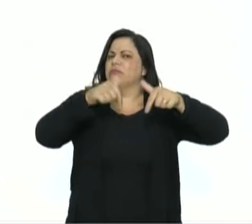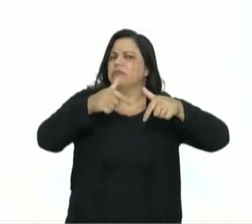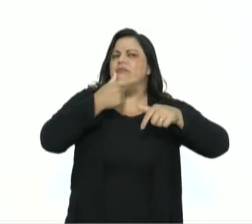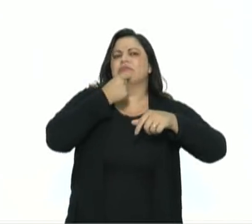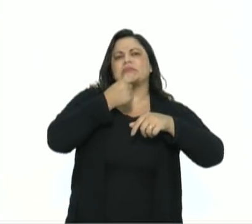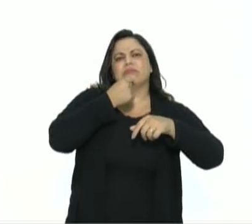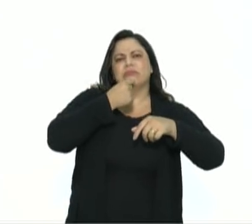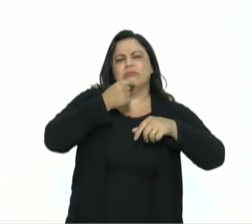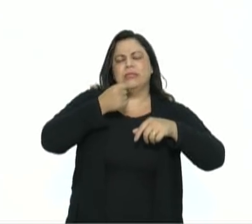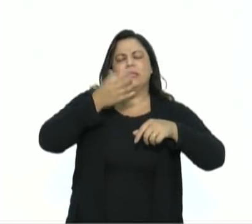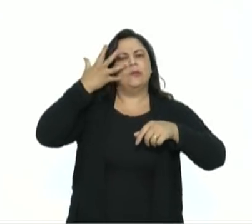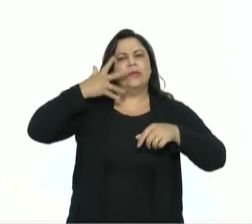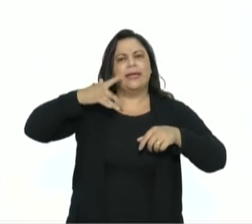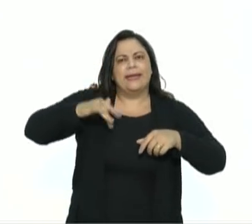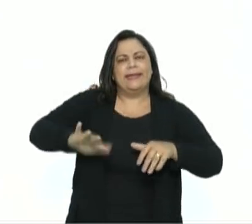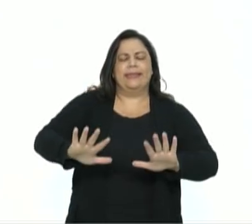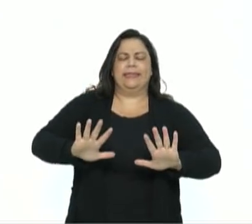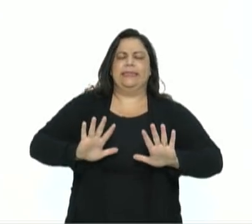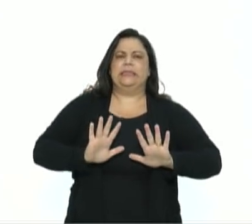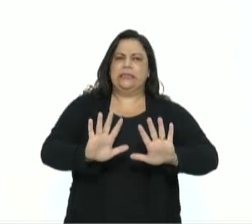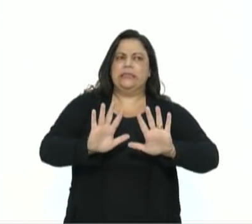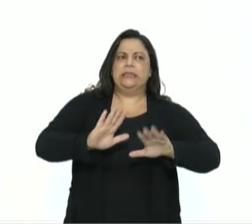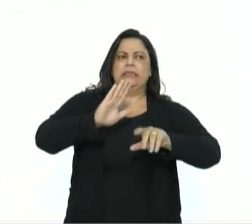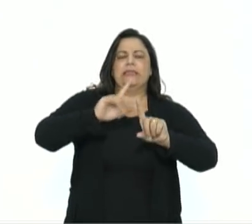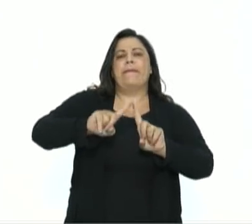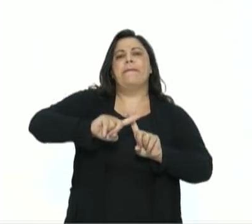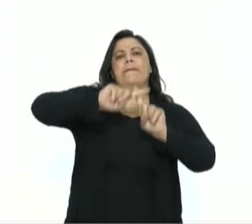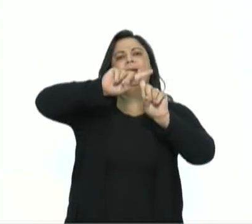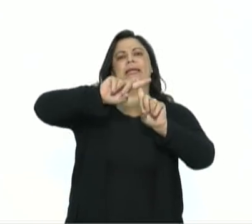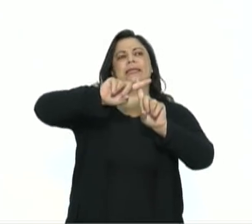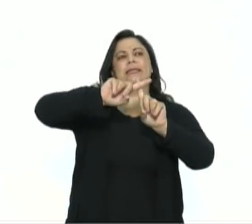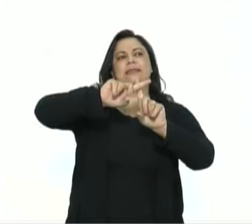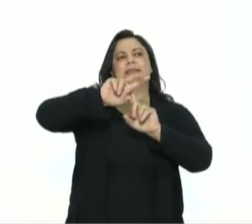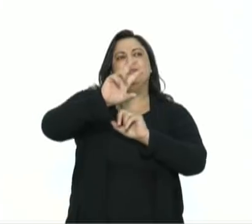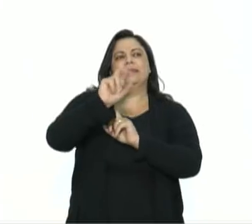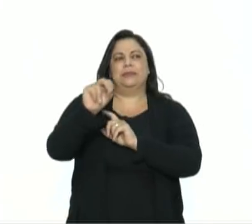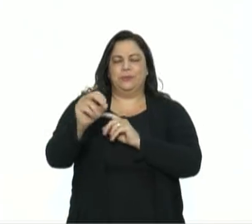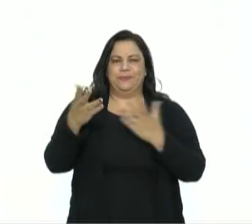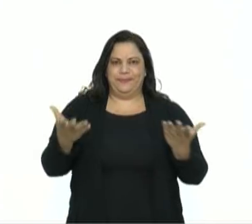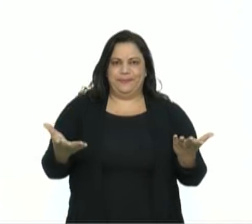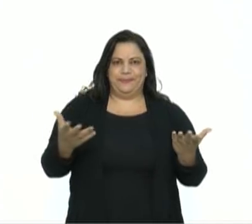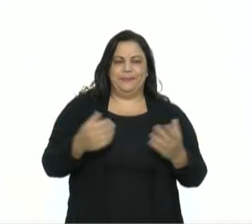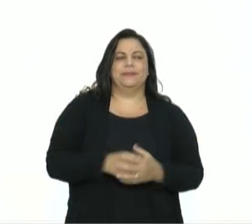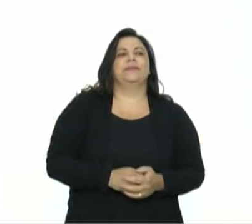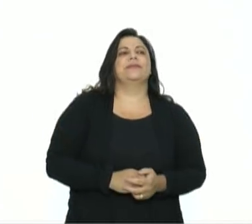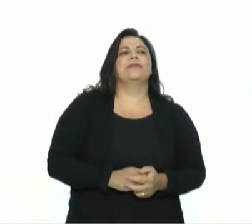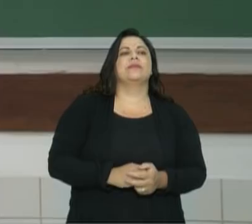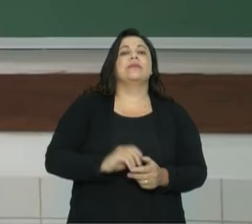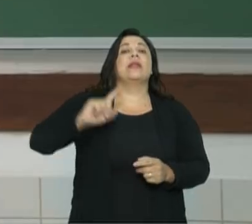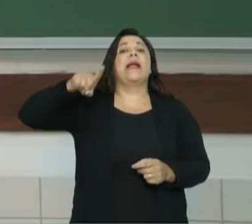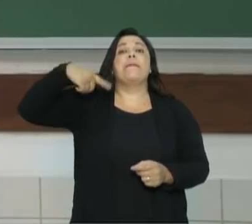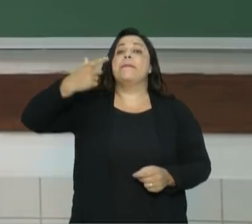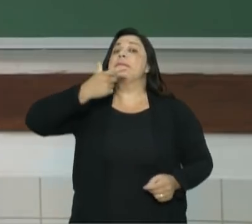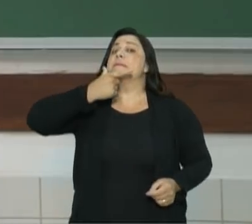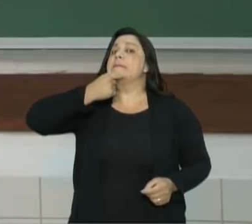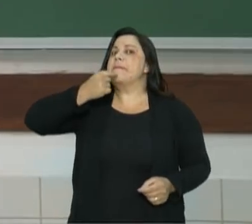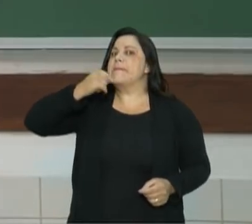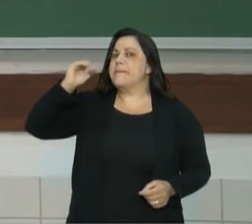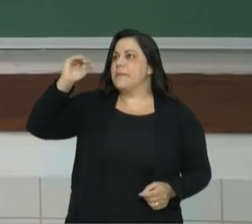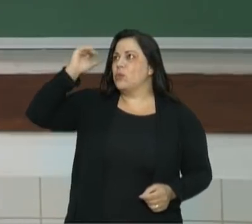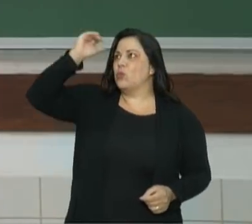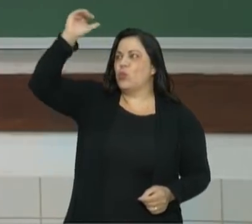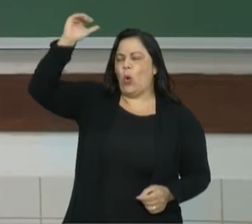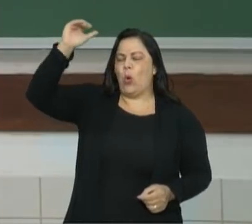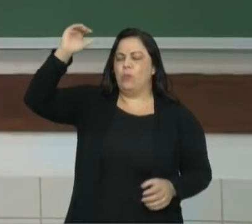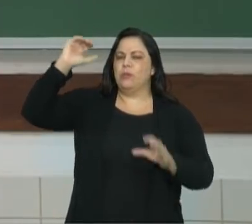50. O trabalho calculado pelo homem, aí já é um pouquinho diferente, porque o que acontece? Existe a corda envolvida ali e está